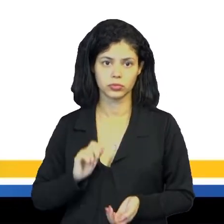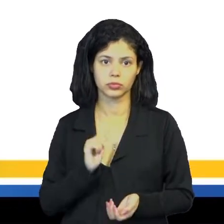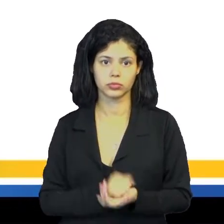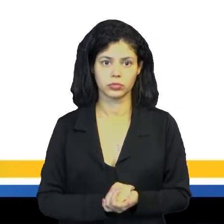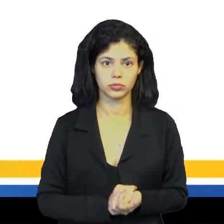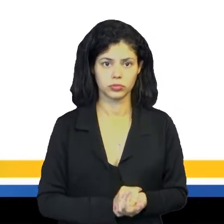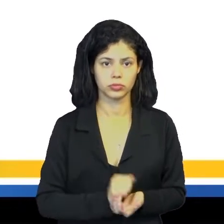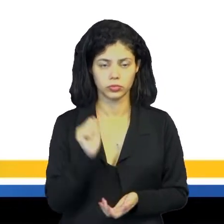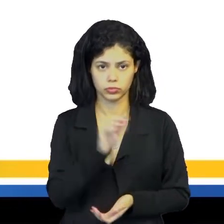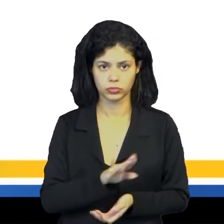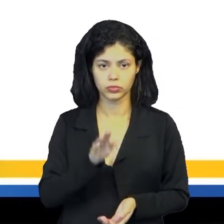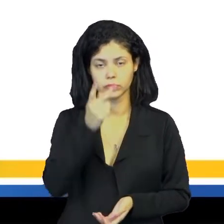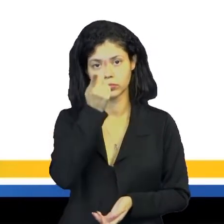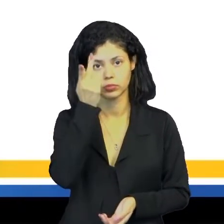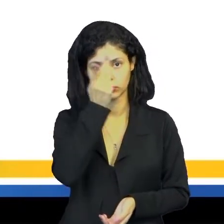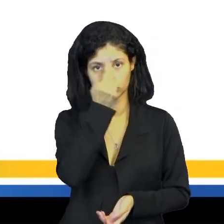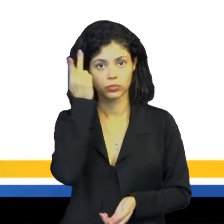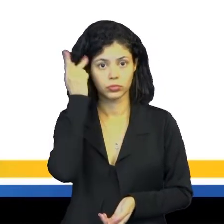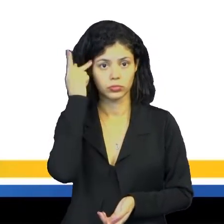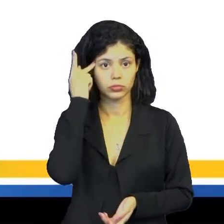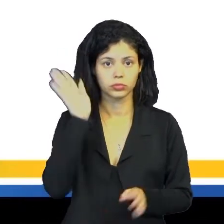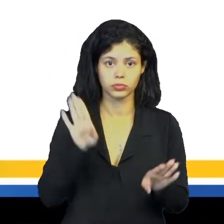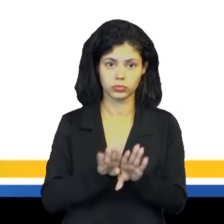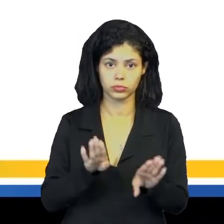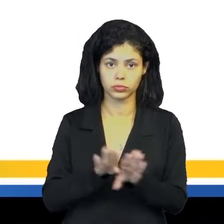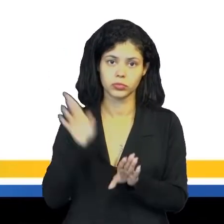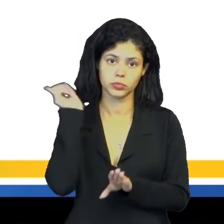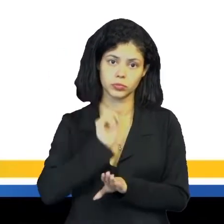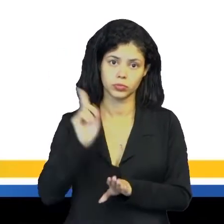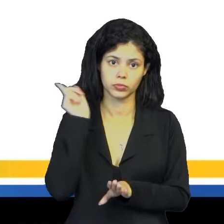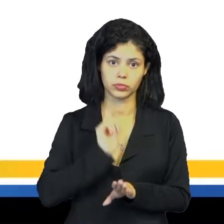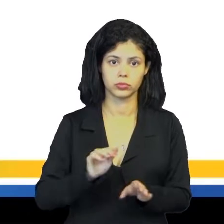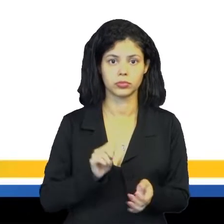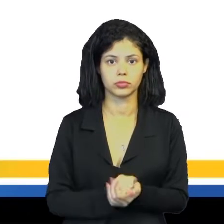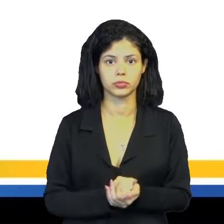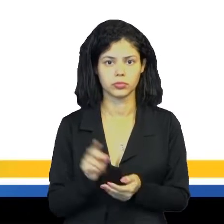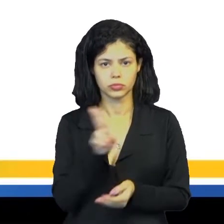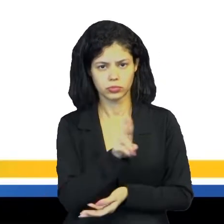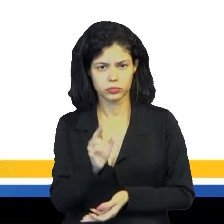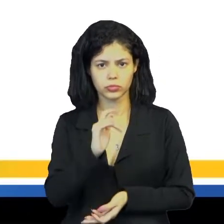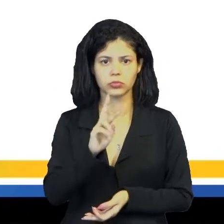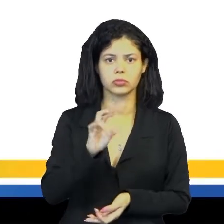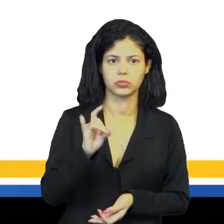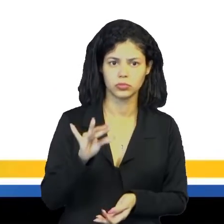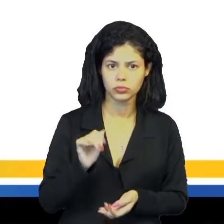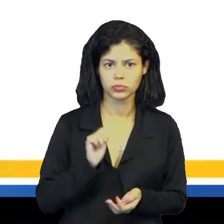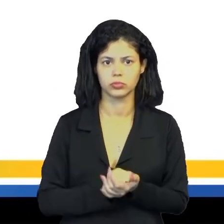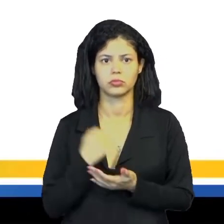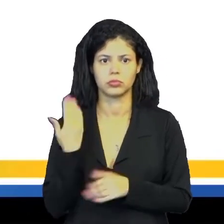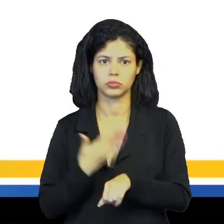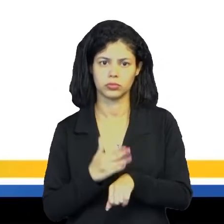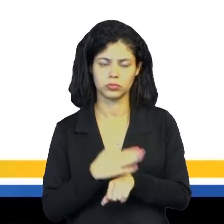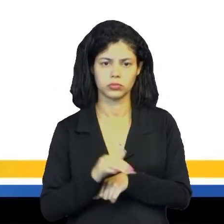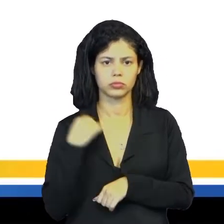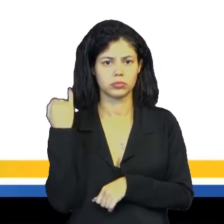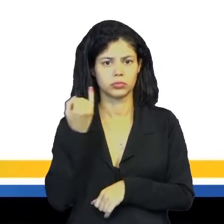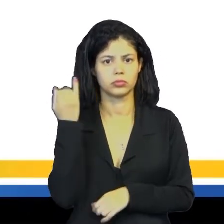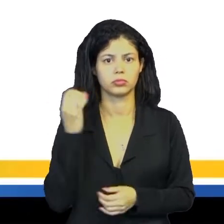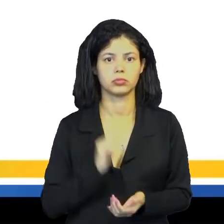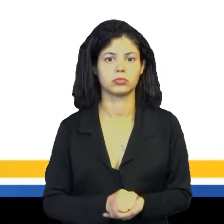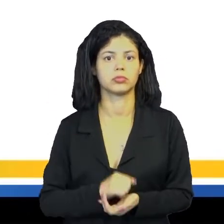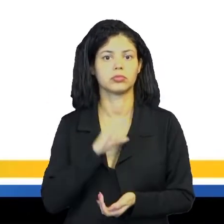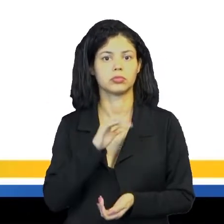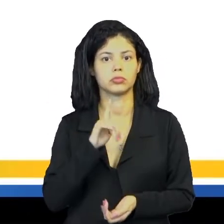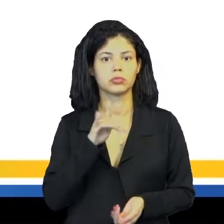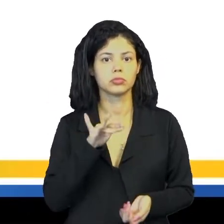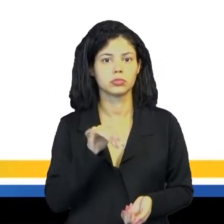oligarquias rurais, principalmente de São Paulo e Minas Gerais. É o chamado coronelismo, praticado principalmente pelos